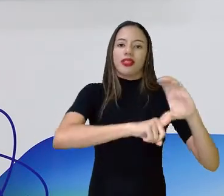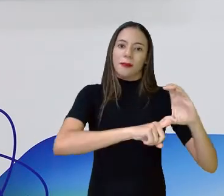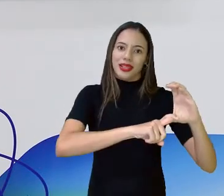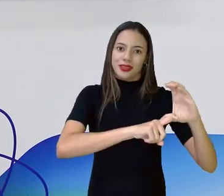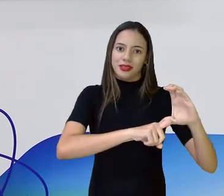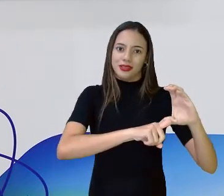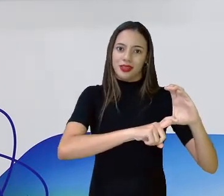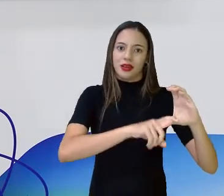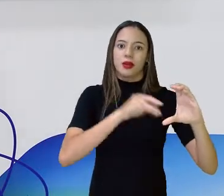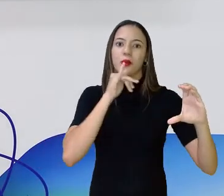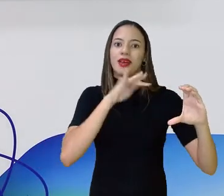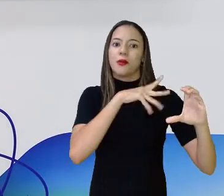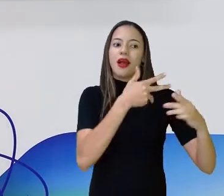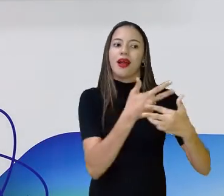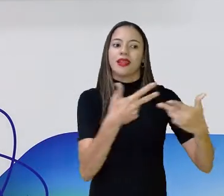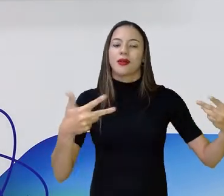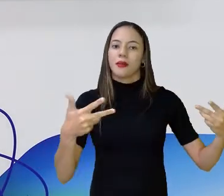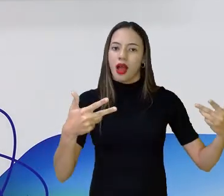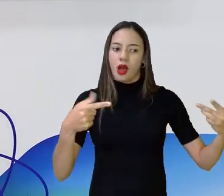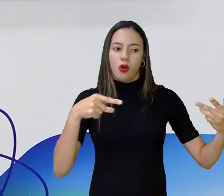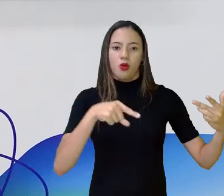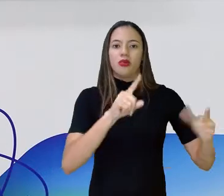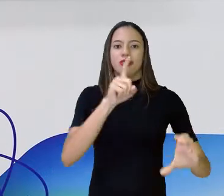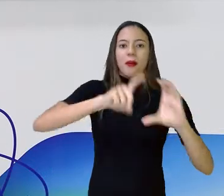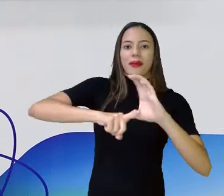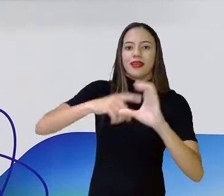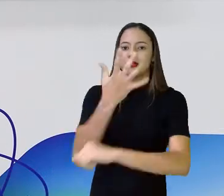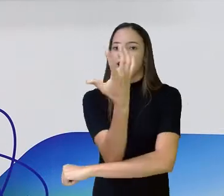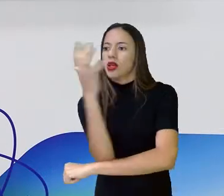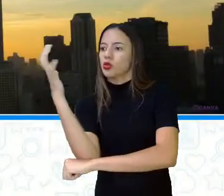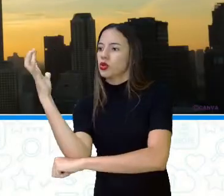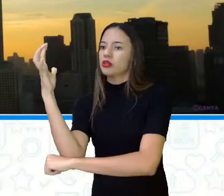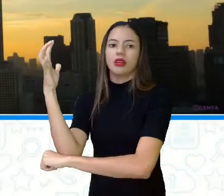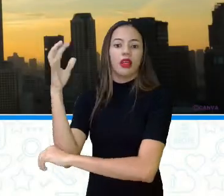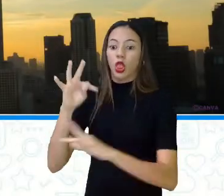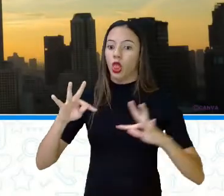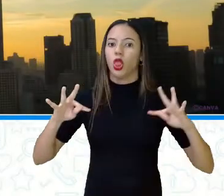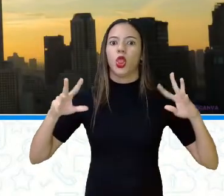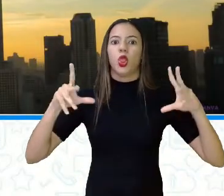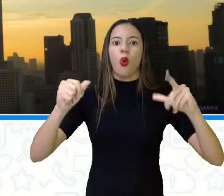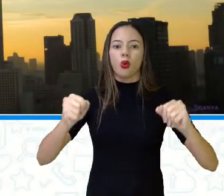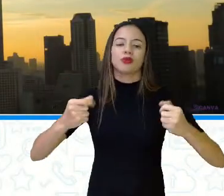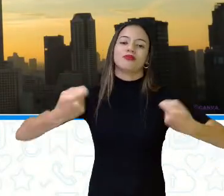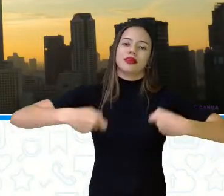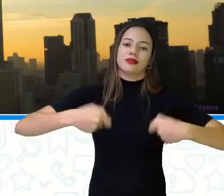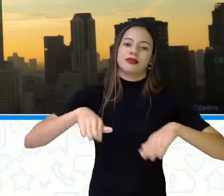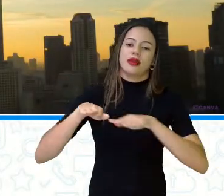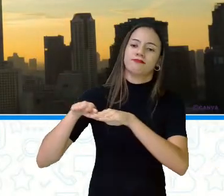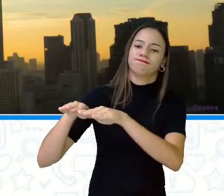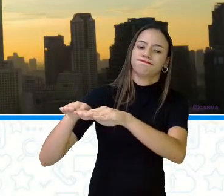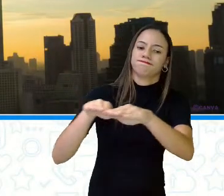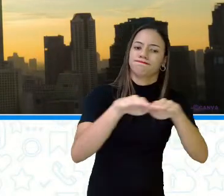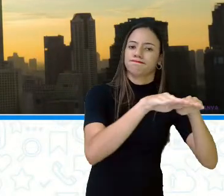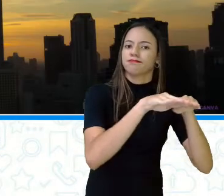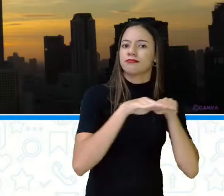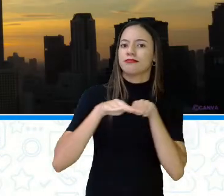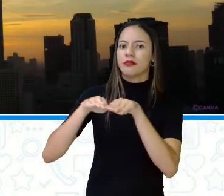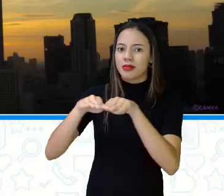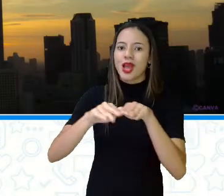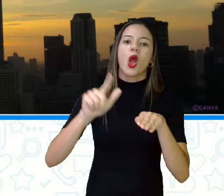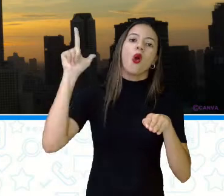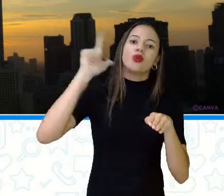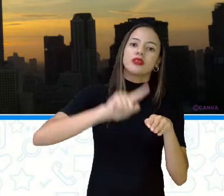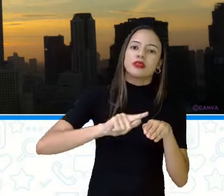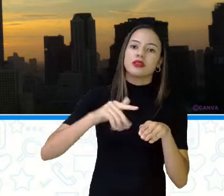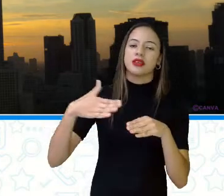entre os animais, entre a natureza. Tudo precisa estar em harmonia para que tudo corra bem, para que